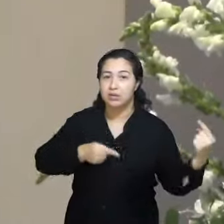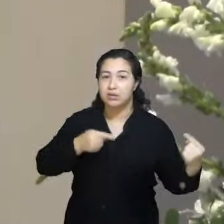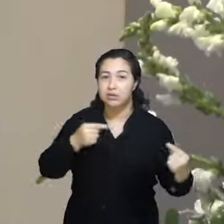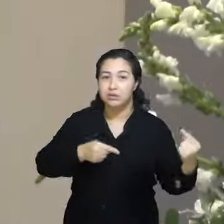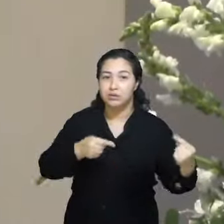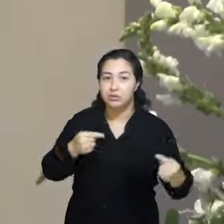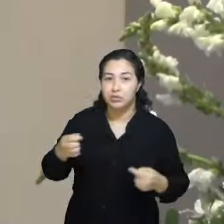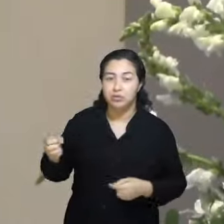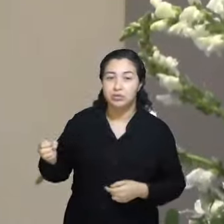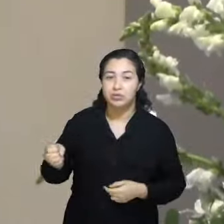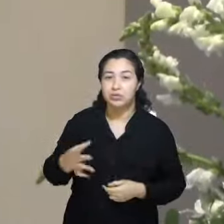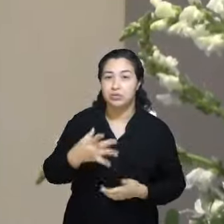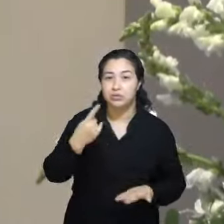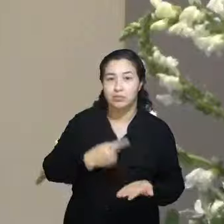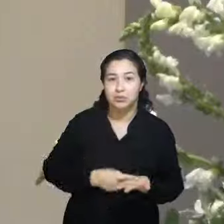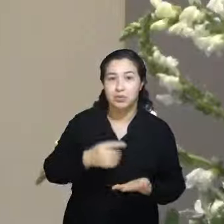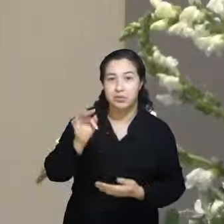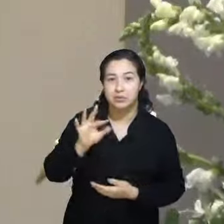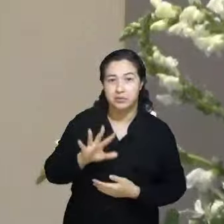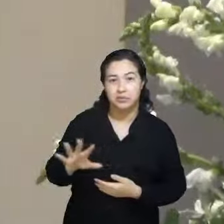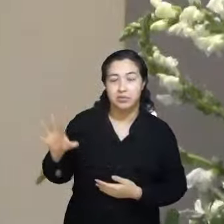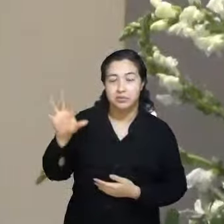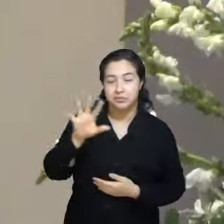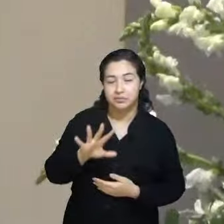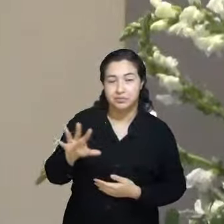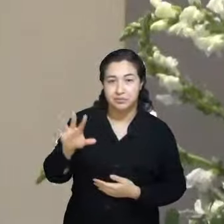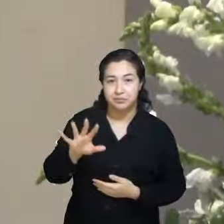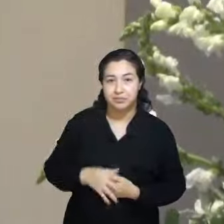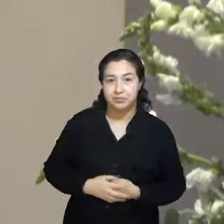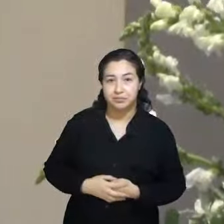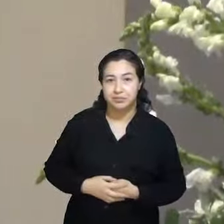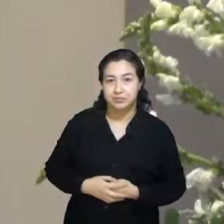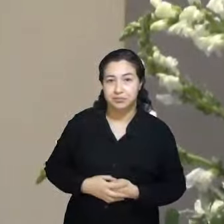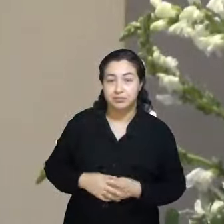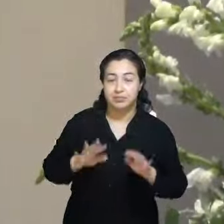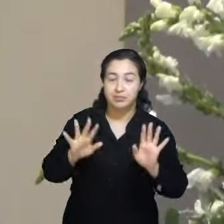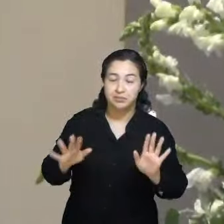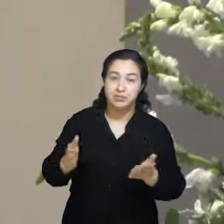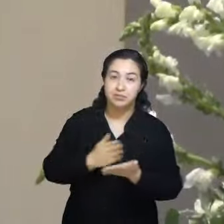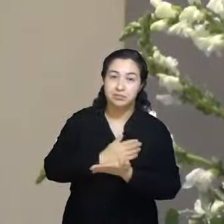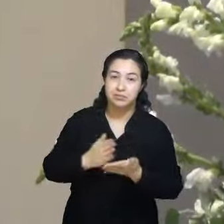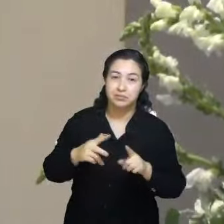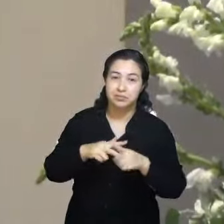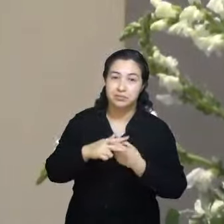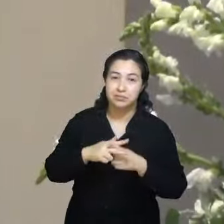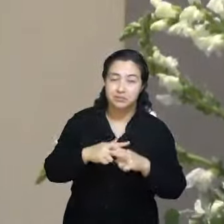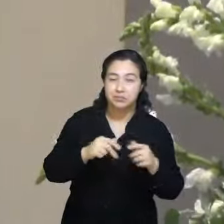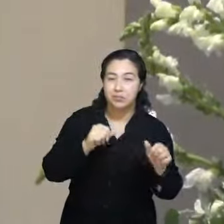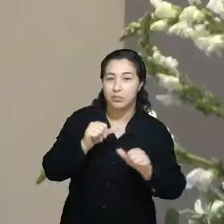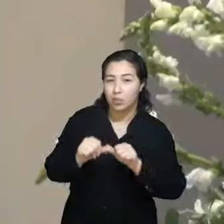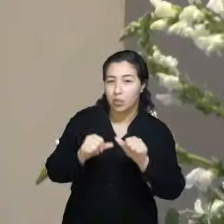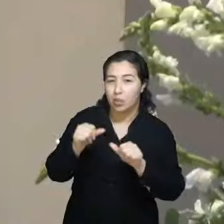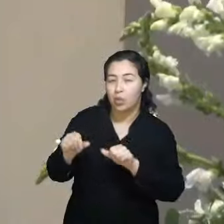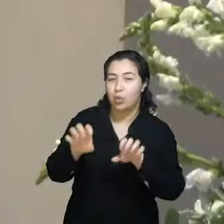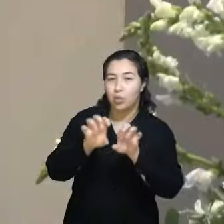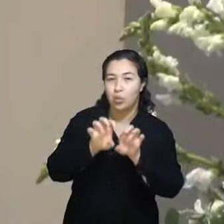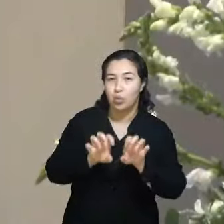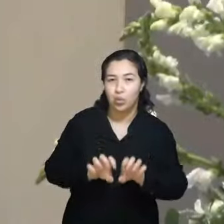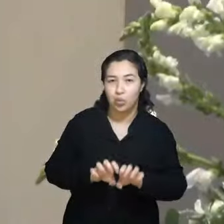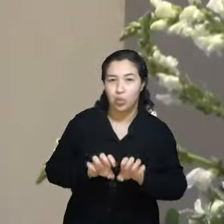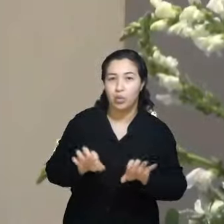novo pacto federativo de implicações transcendentes mas alguns ajustes possíveis estruturantes na posição